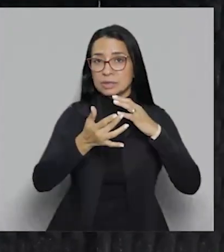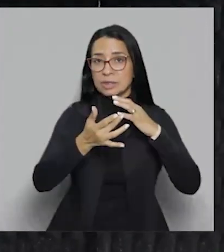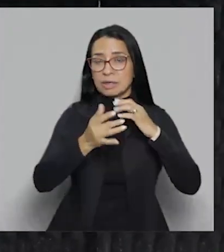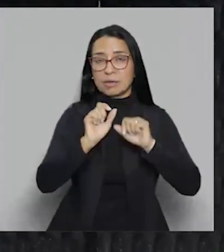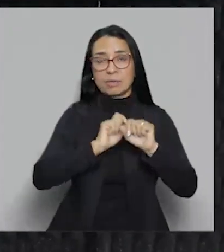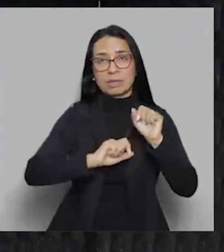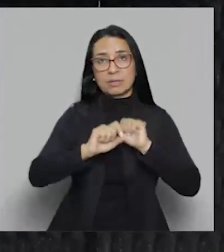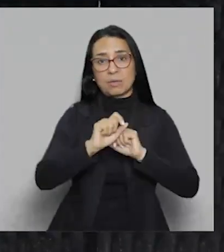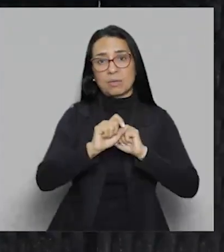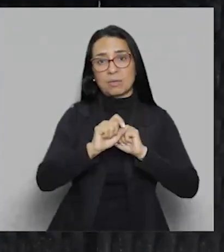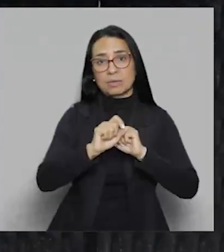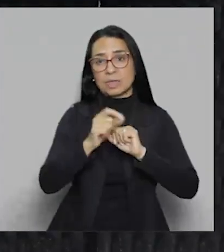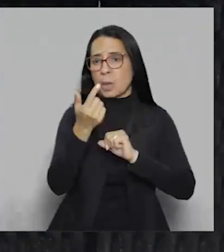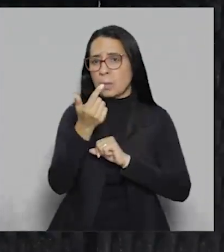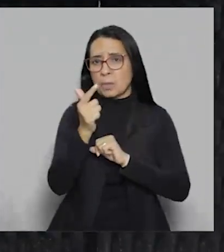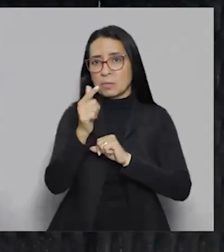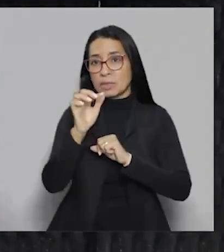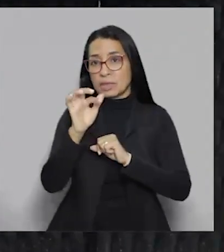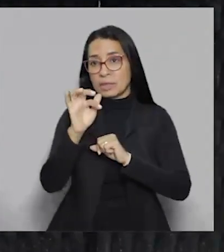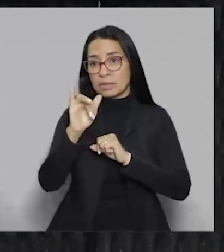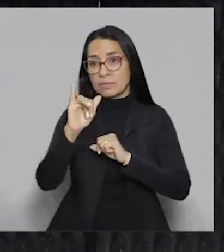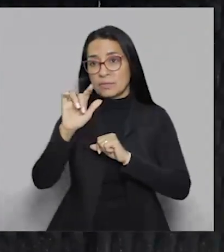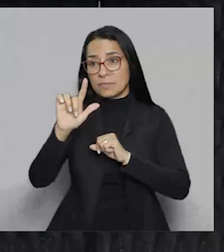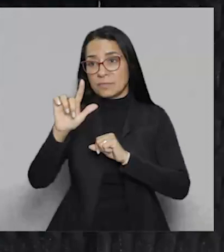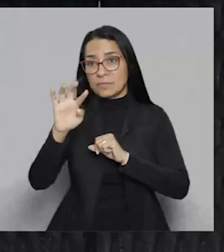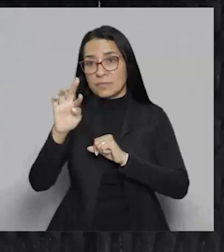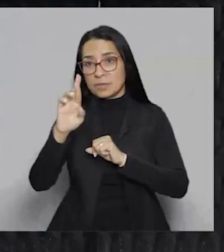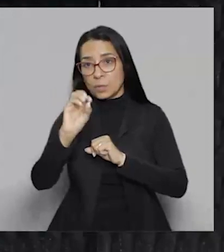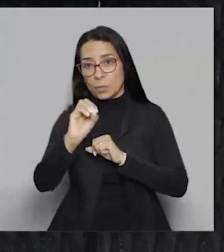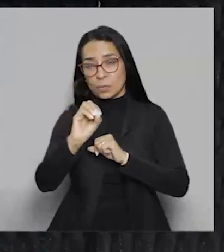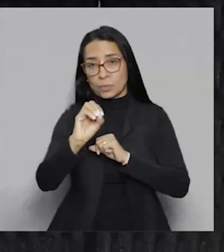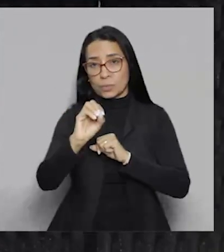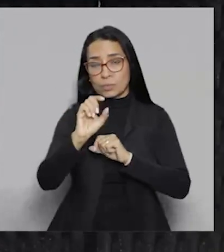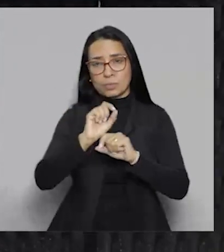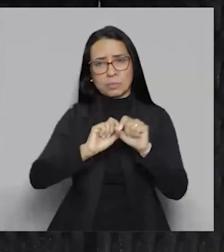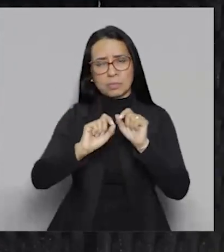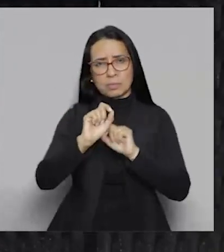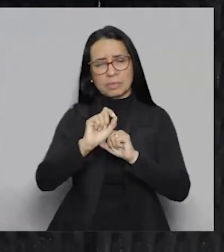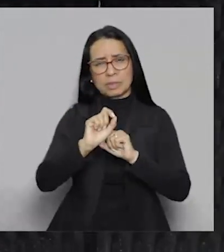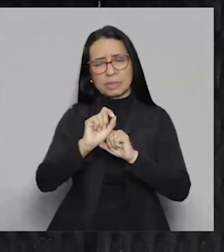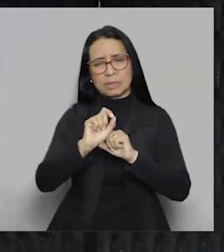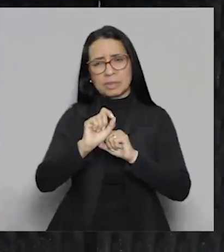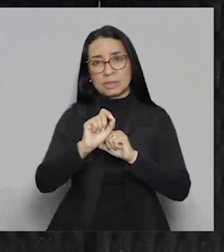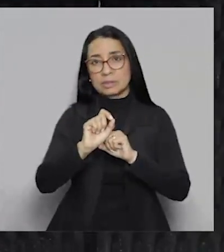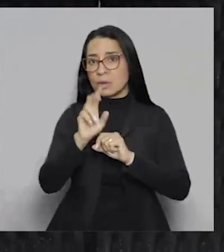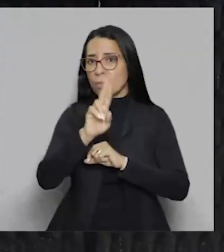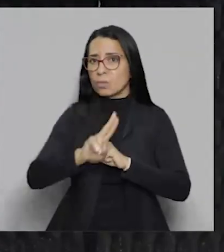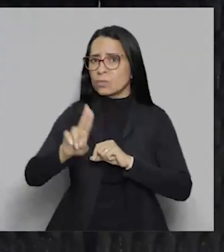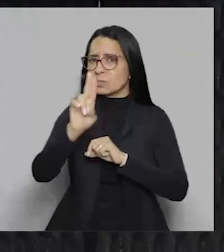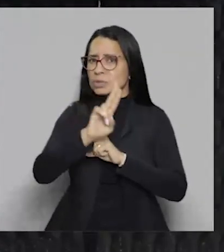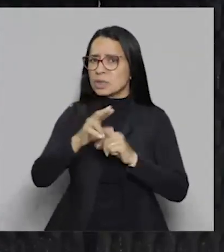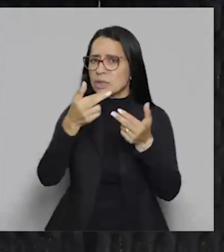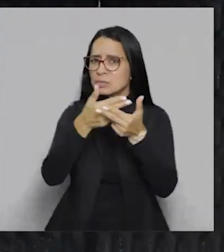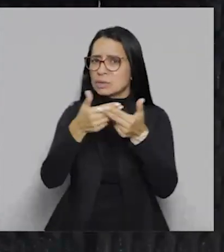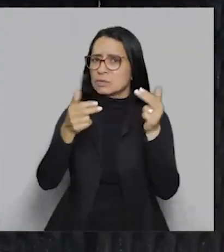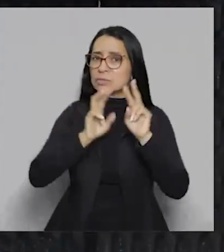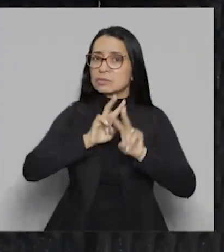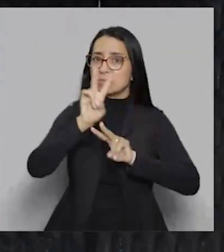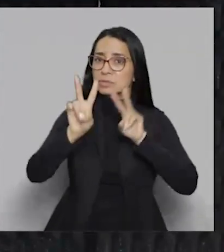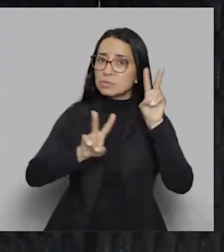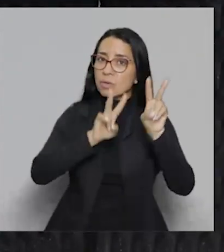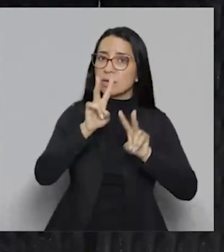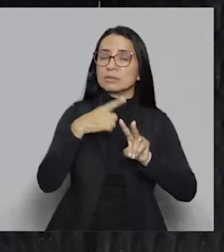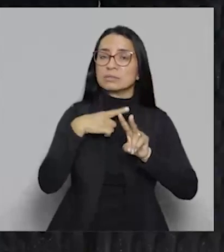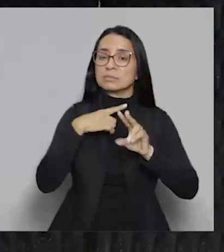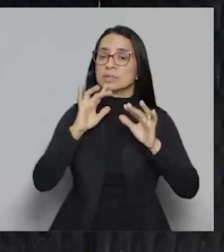filtro, dá bota sorriso. Né? Quando eu coloco uma foto sem filtro, significa dizer que eu não usei os recursos visuais que tem